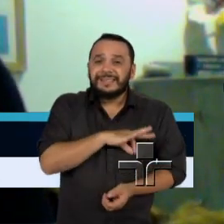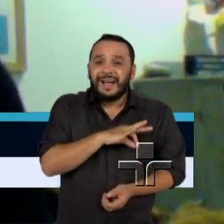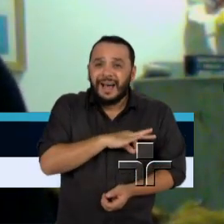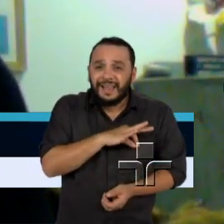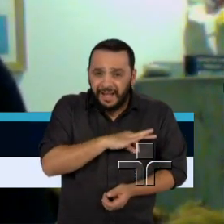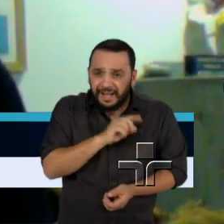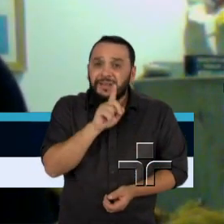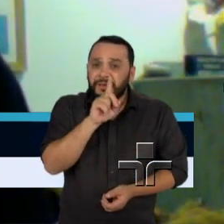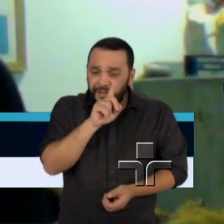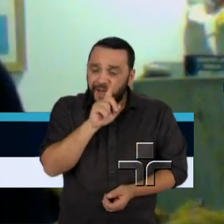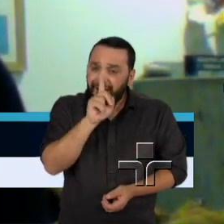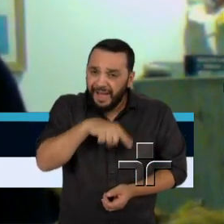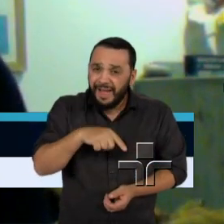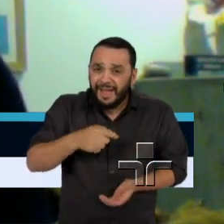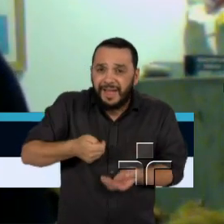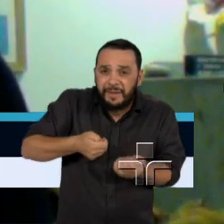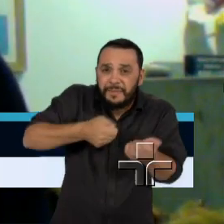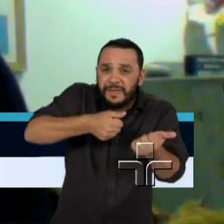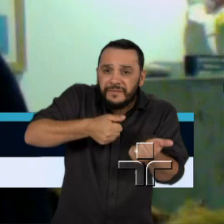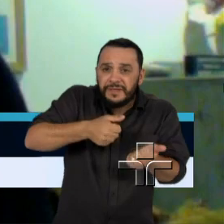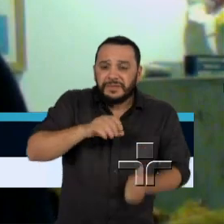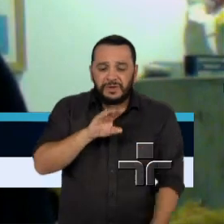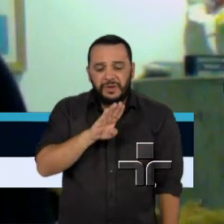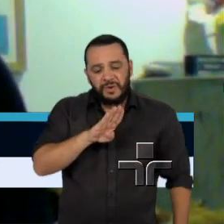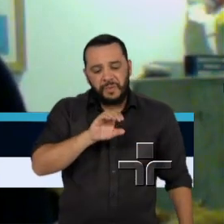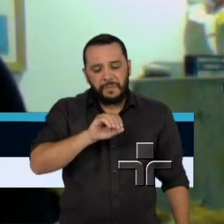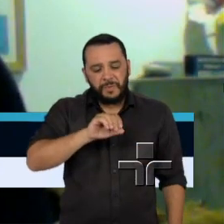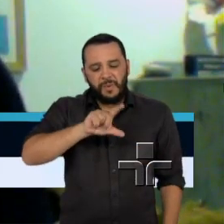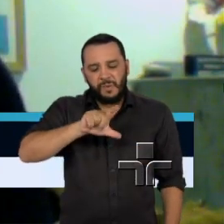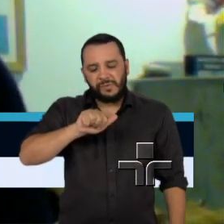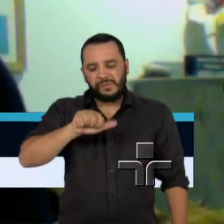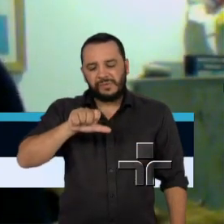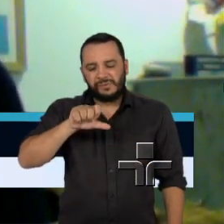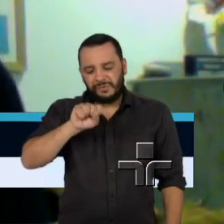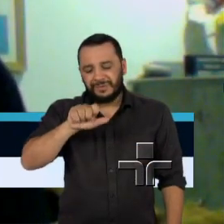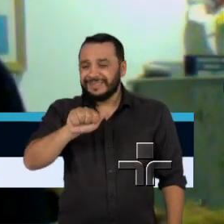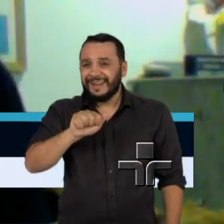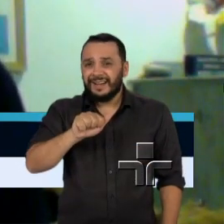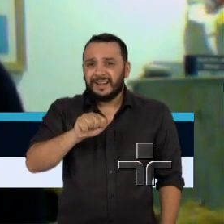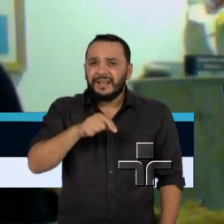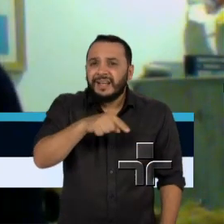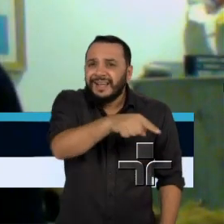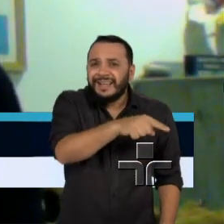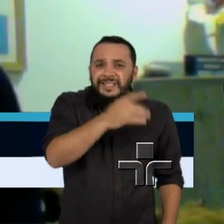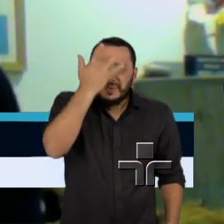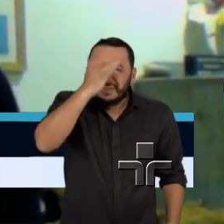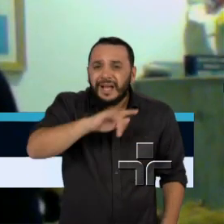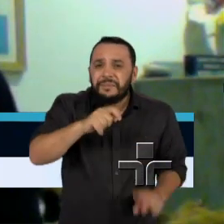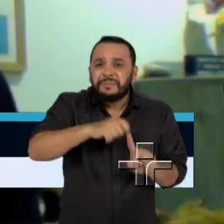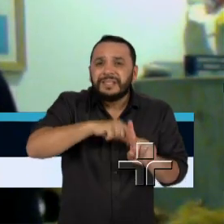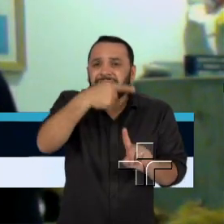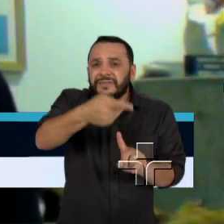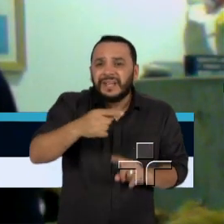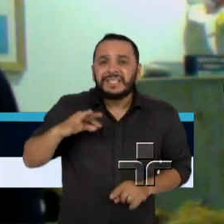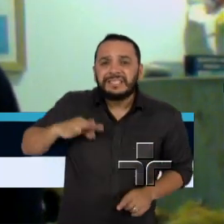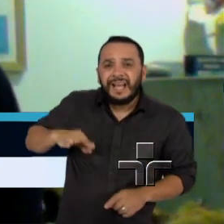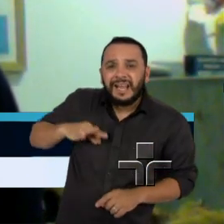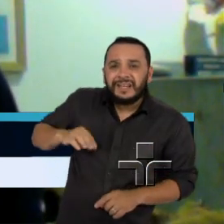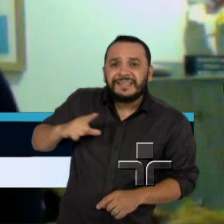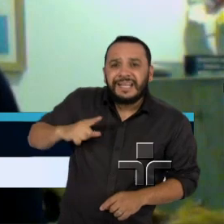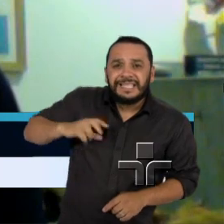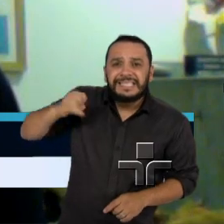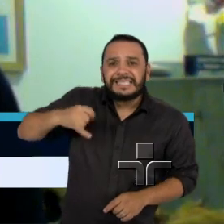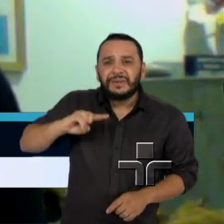essas bolsas. Então, o que a gente está falando aqui é um cenário em que essas pessoas não sabem se no mês que vem elas vão receber.